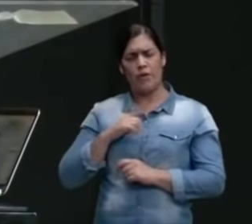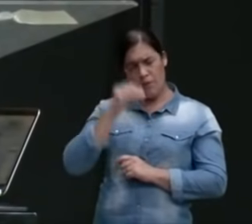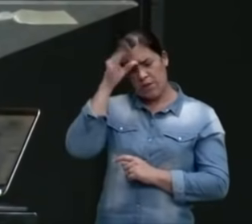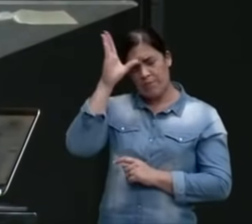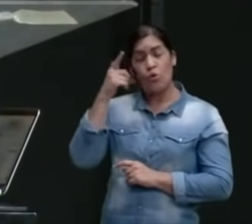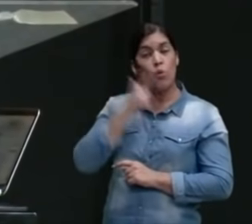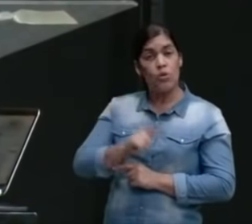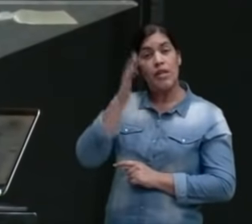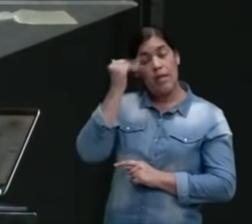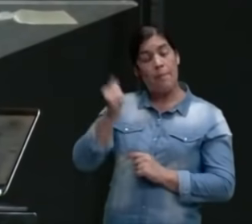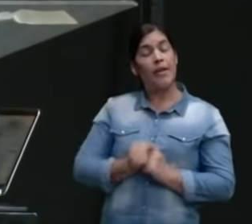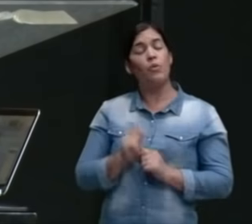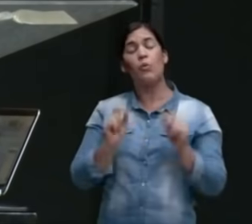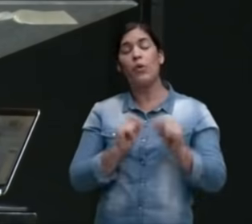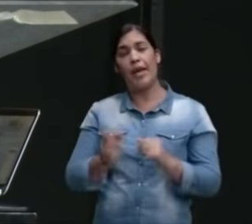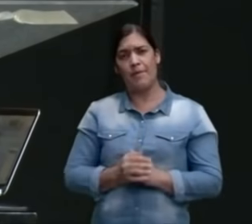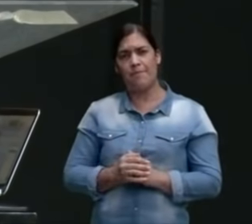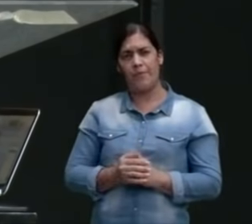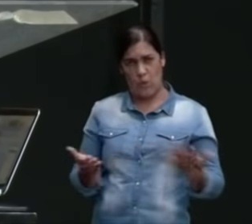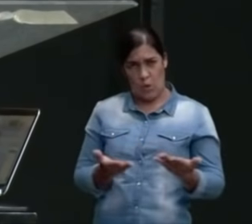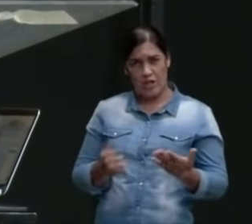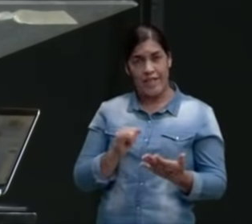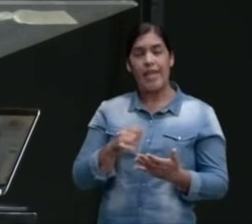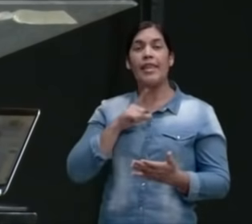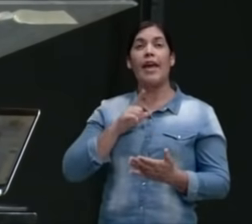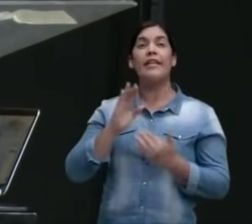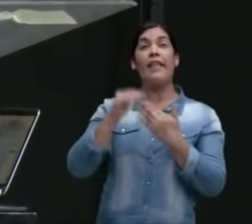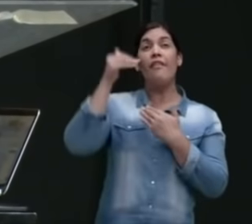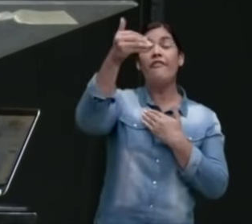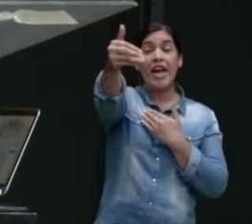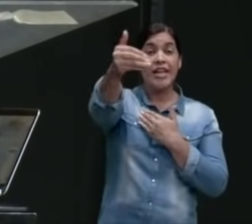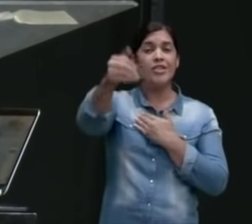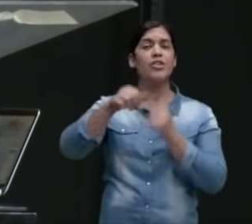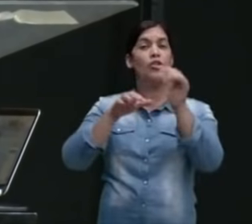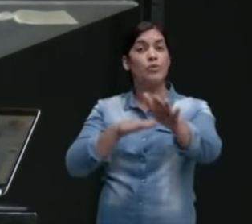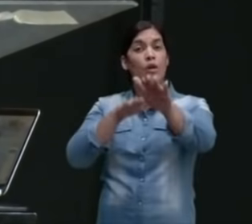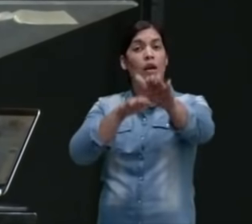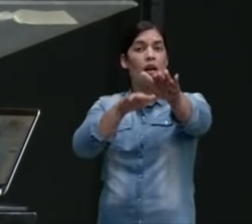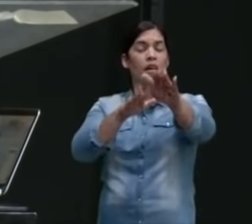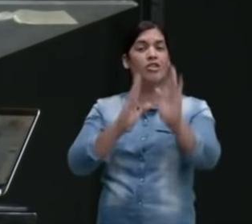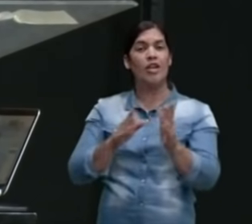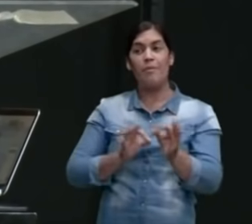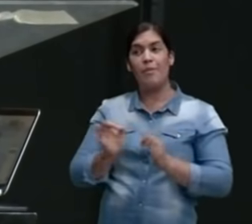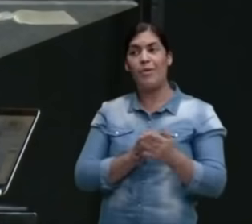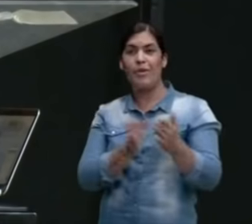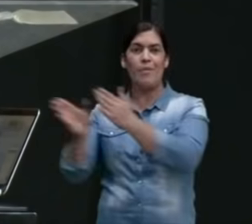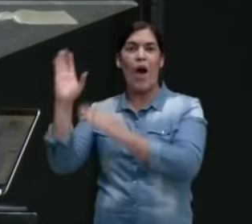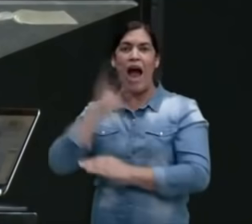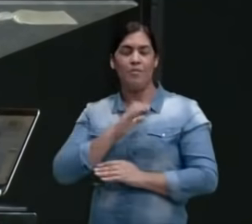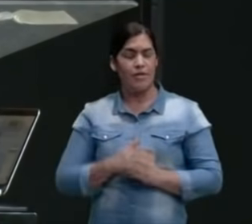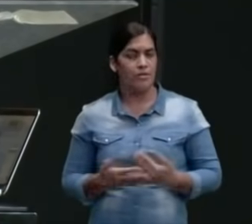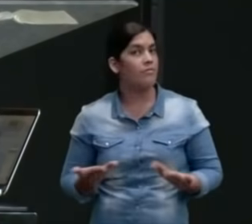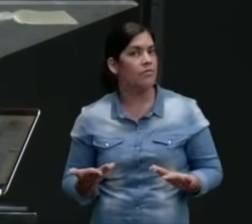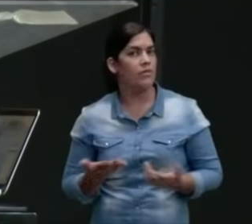ele já consegue saber se está tendo um congestionamento lá na frente. Então ele já te direciona por um caminho mais rápido. Então